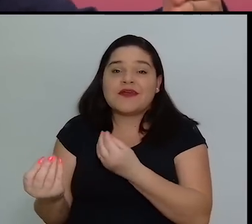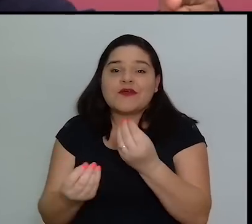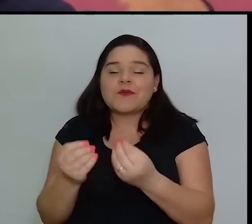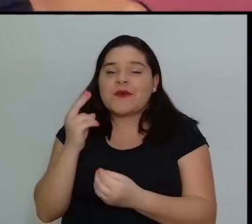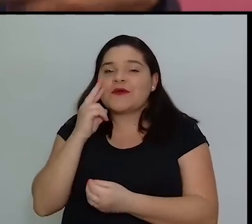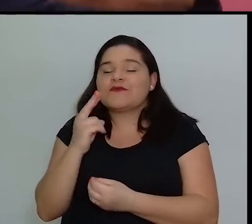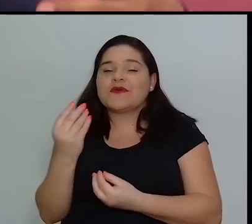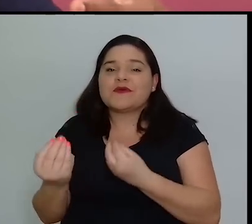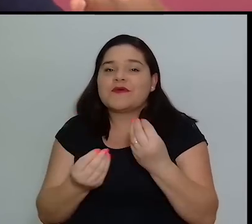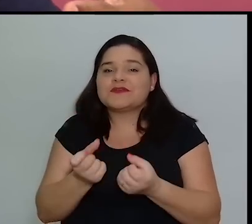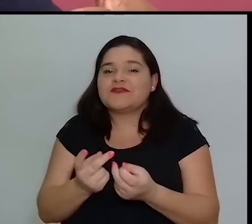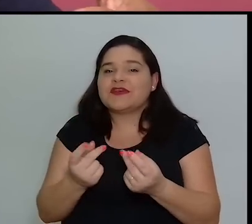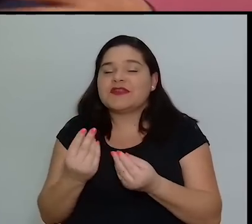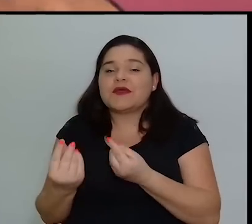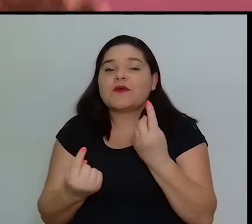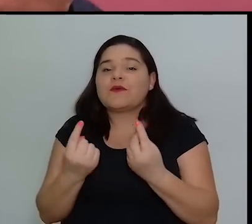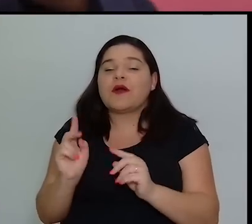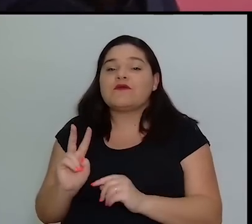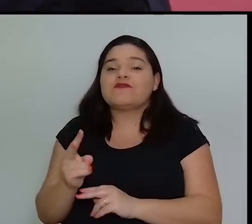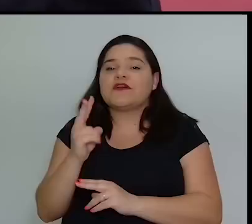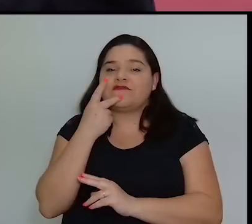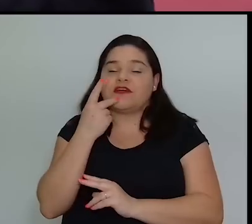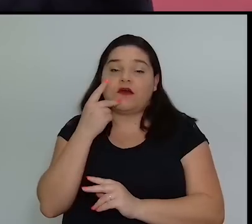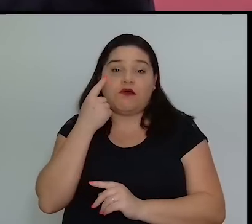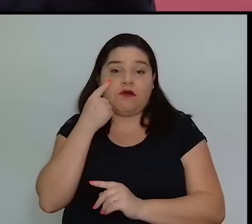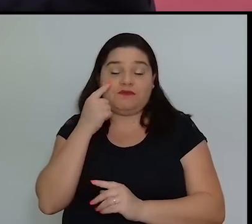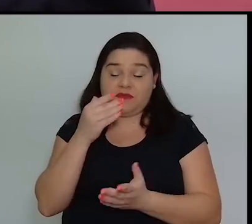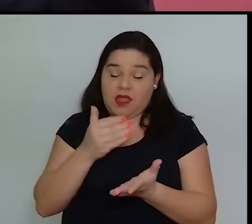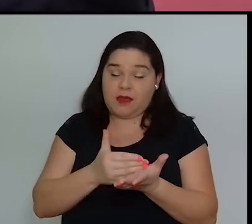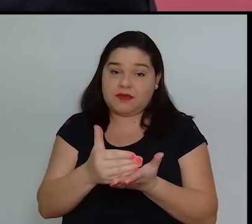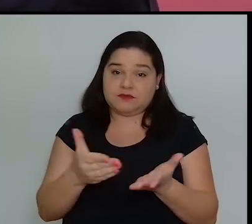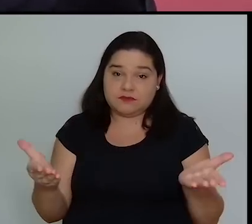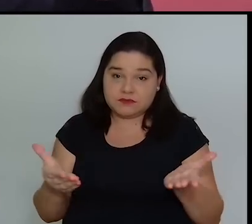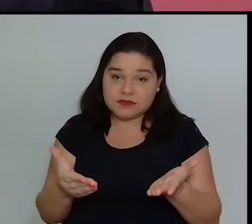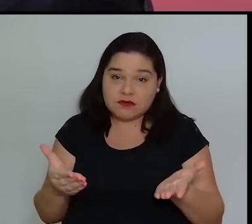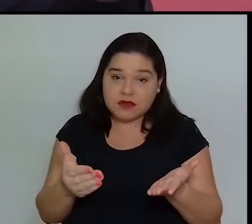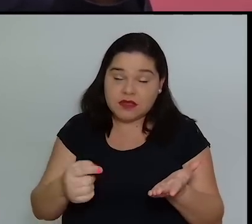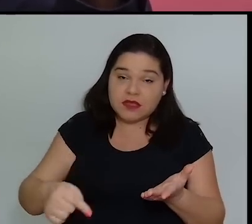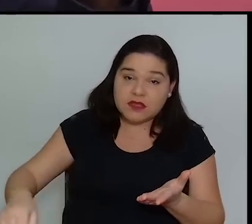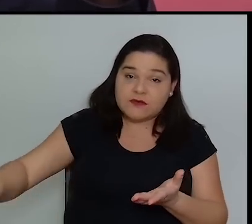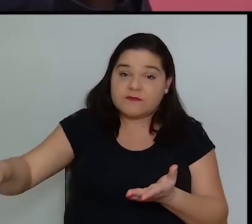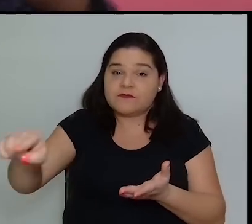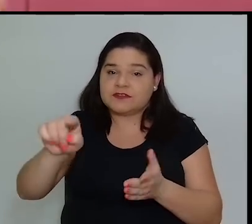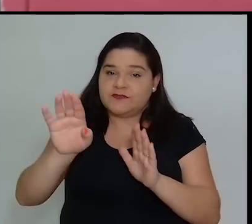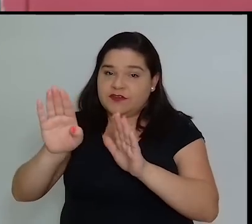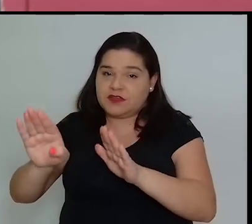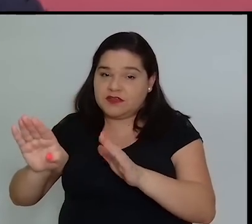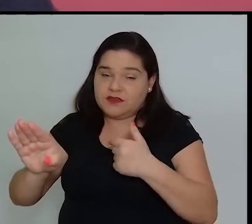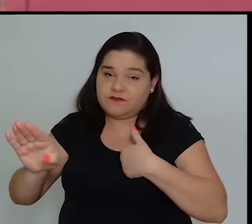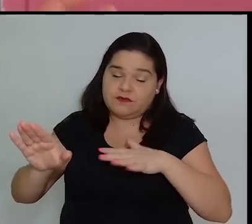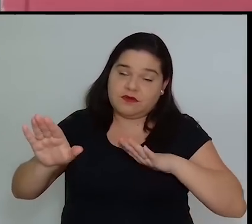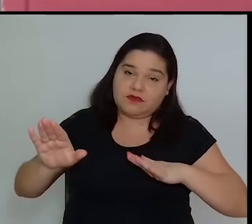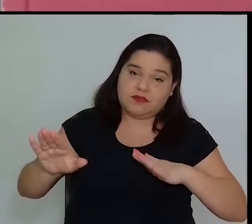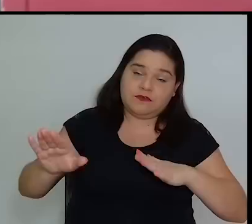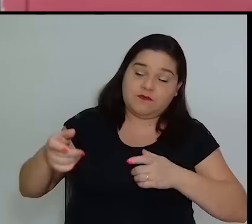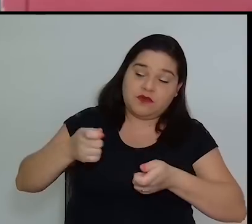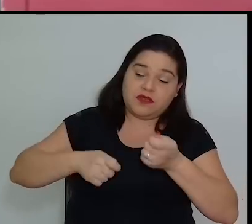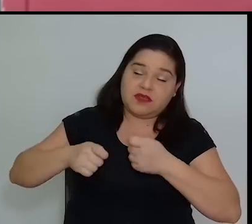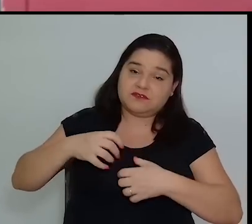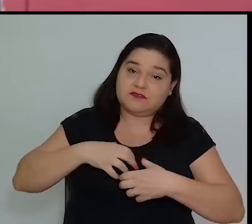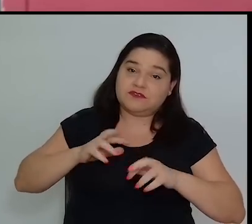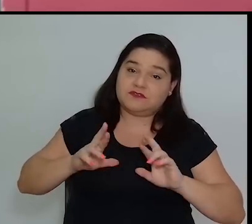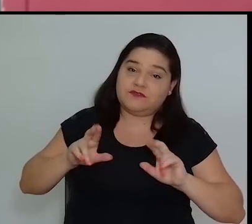que mercado é esse quanto é que isso vale a ponto de apoio a partir de agora vocês ficam para aí a gente fica para cá e vamos negociar de um outro jeito então